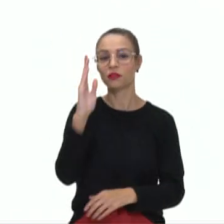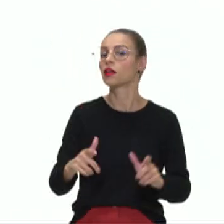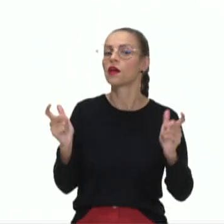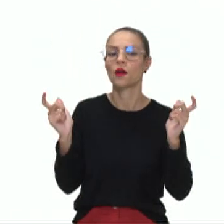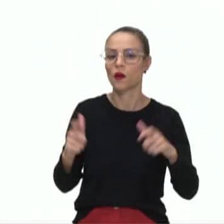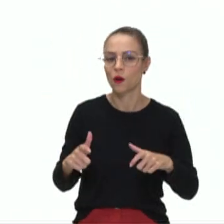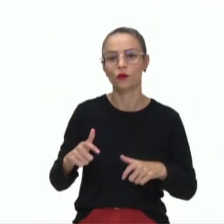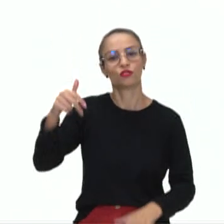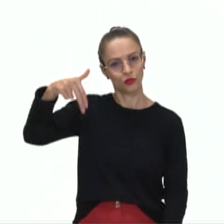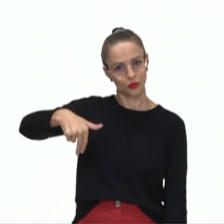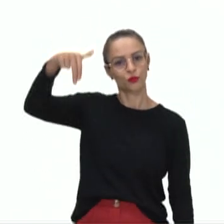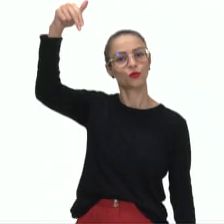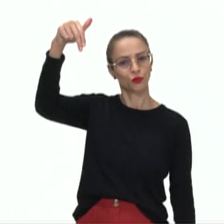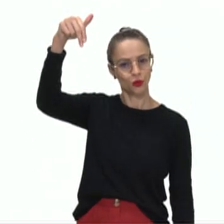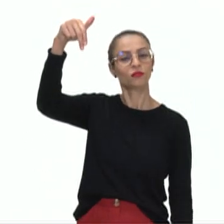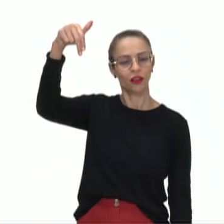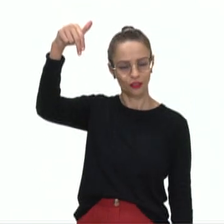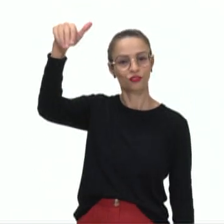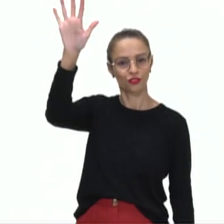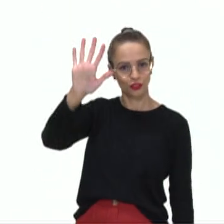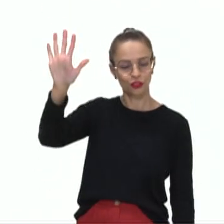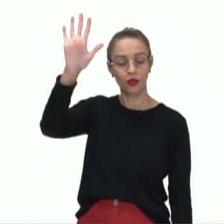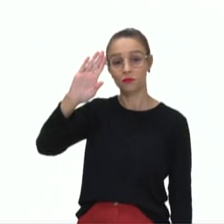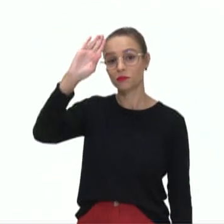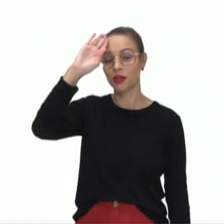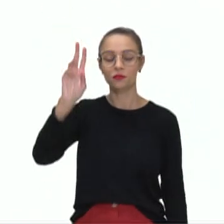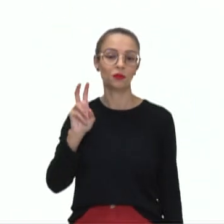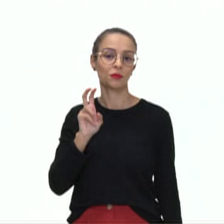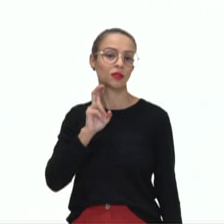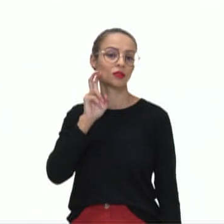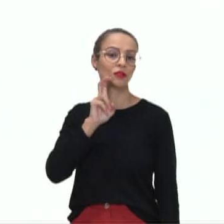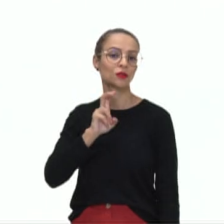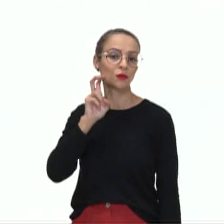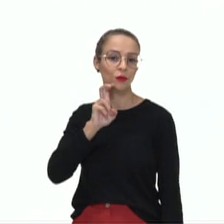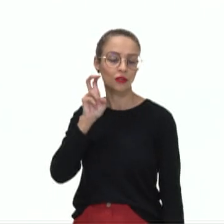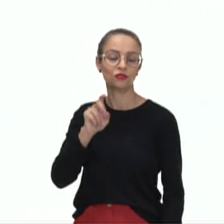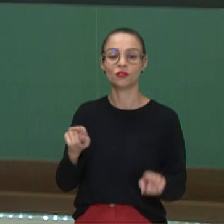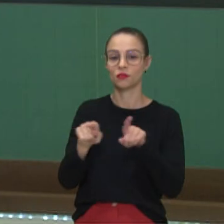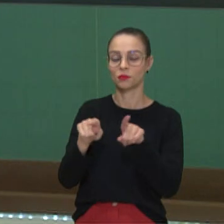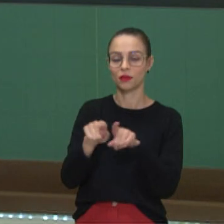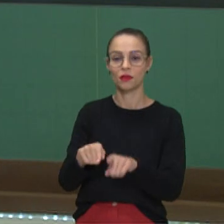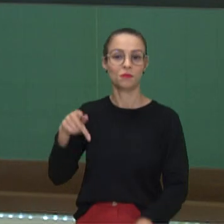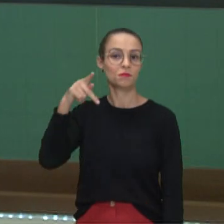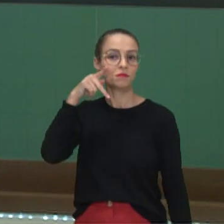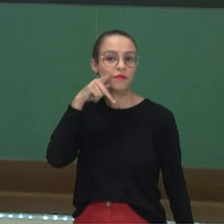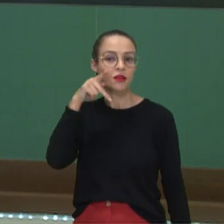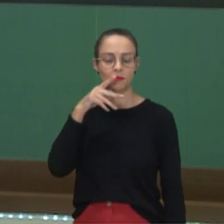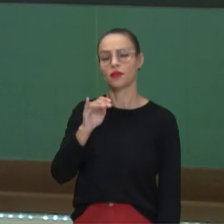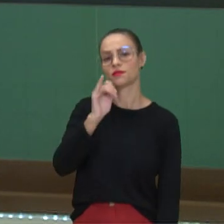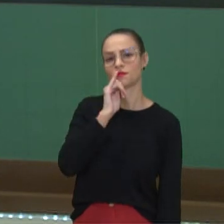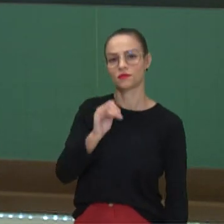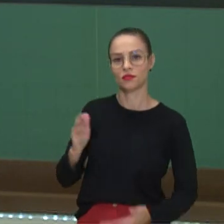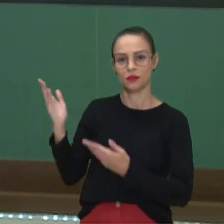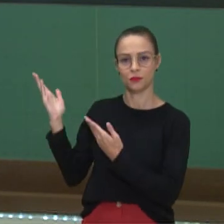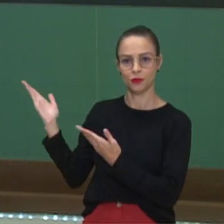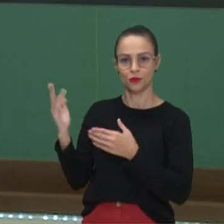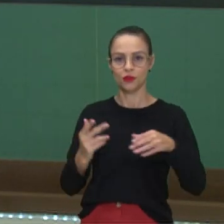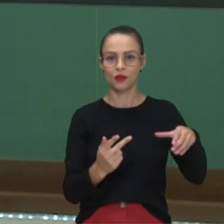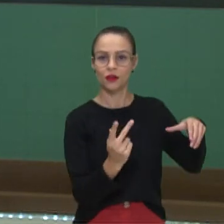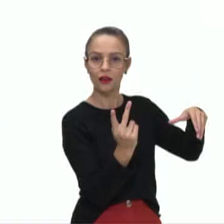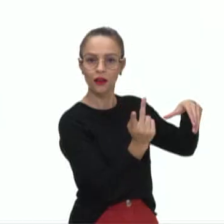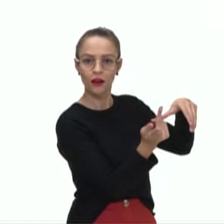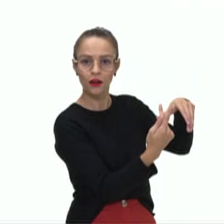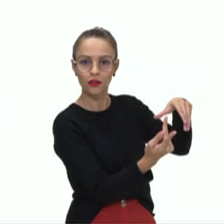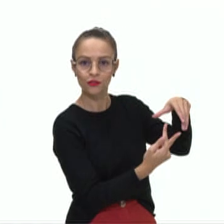encontram no Nordeste, especialmente no Rio Grande do Norte e na Paraíba. Aqui um exemplo, né, da nossa arte